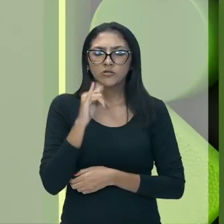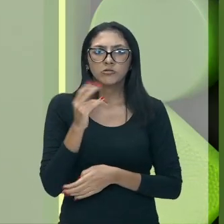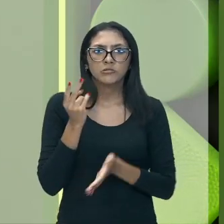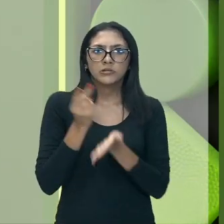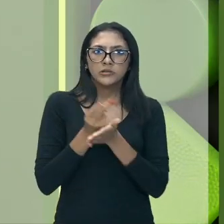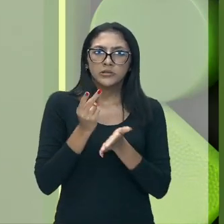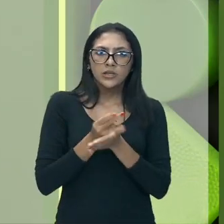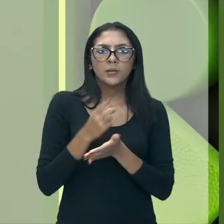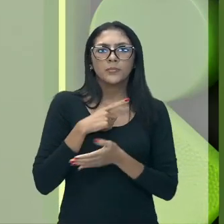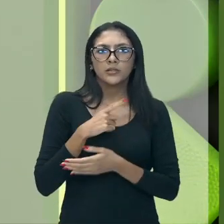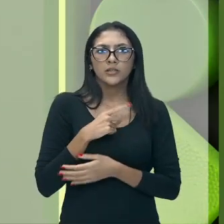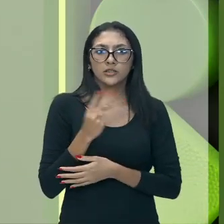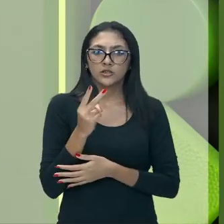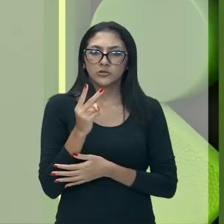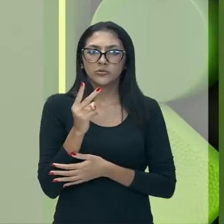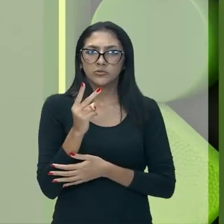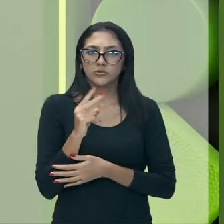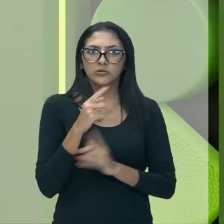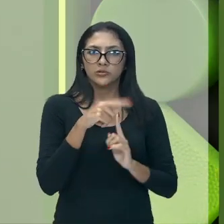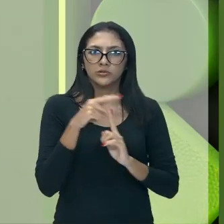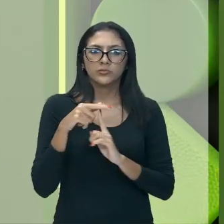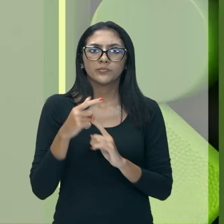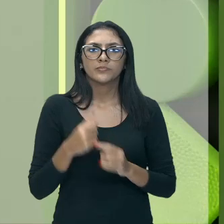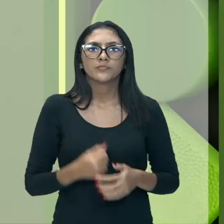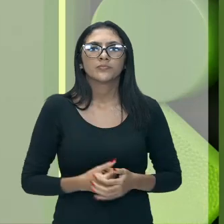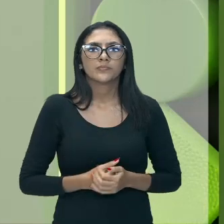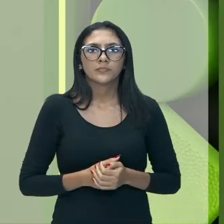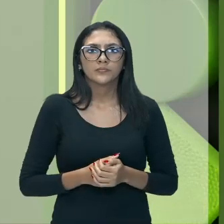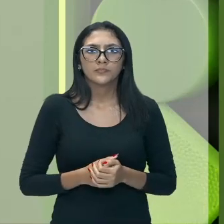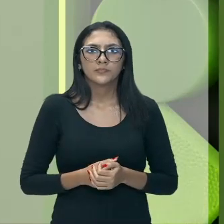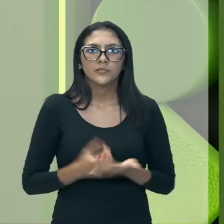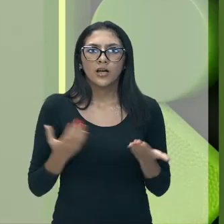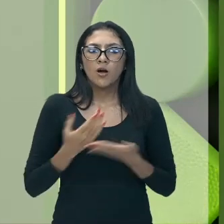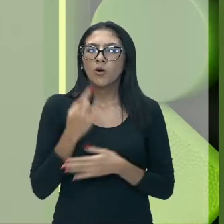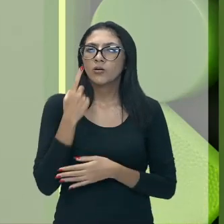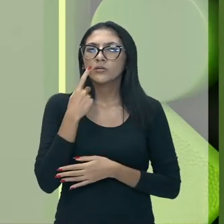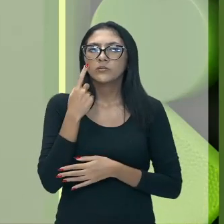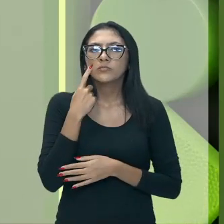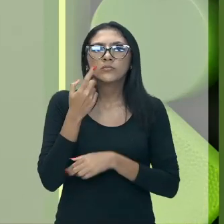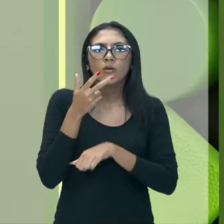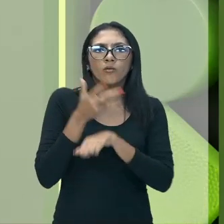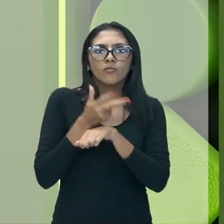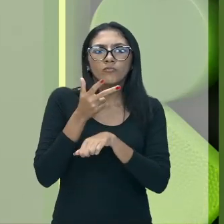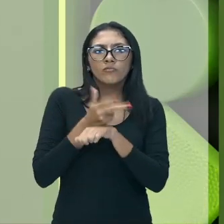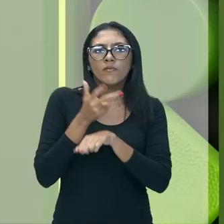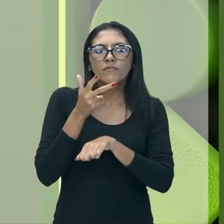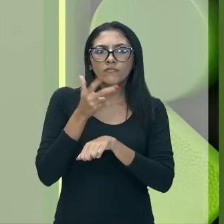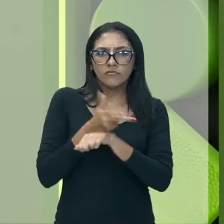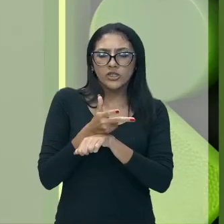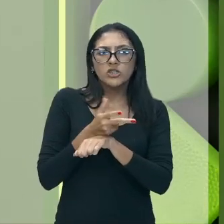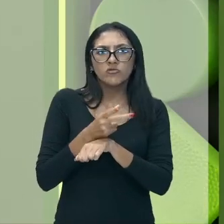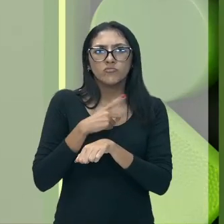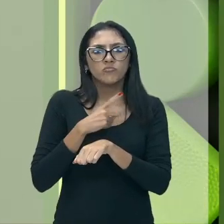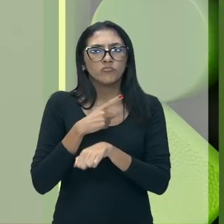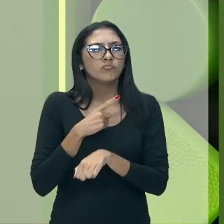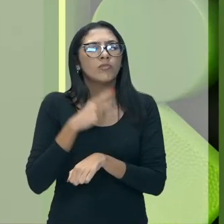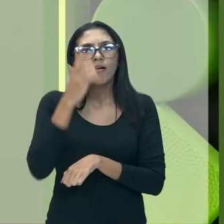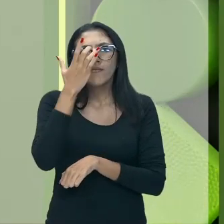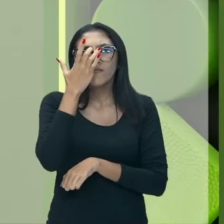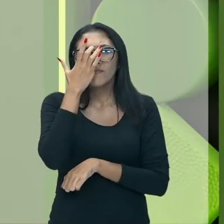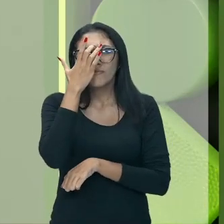aí essas duas grandezas. E agora, nós teremos um vídeo que nos mostra muito bem